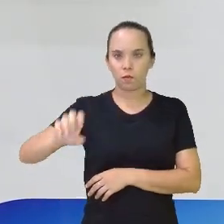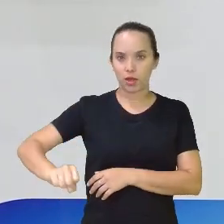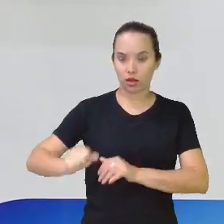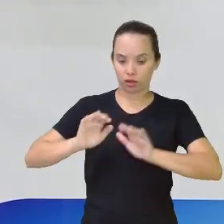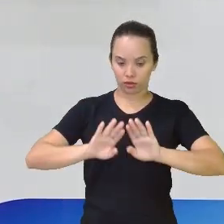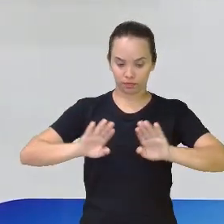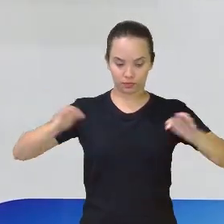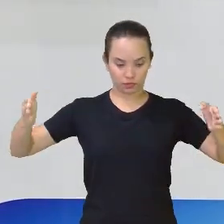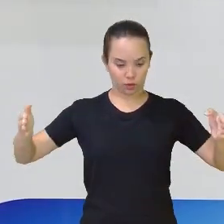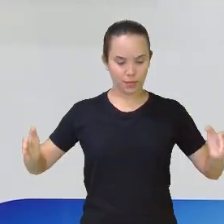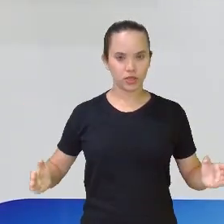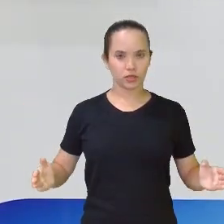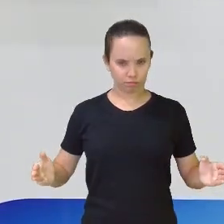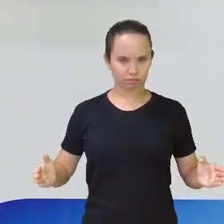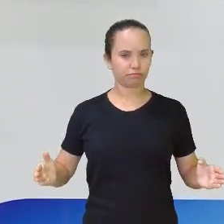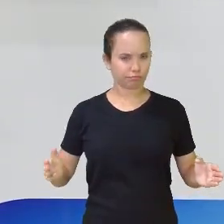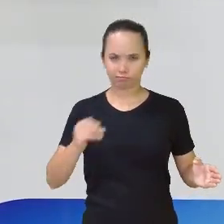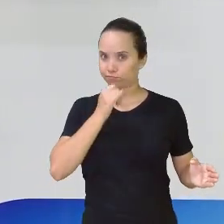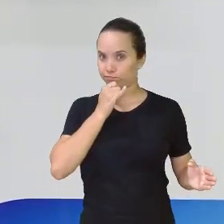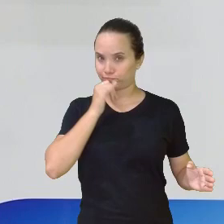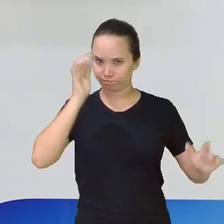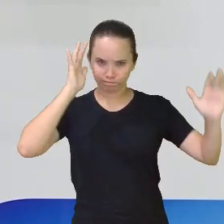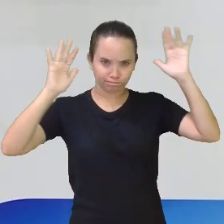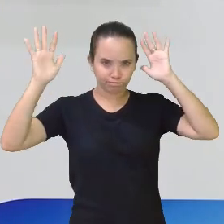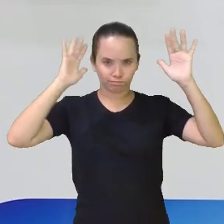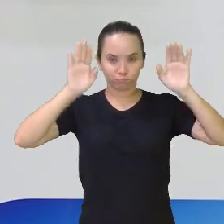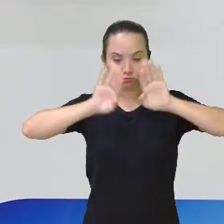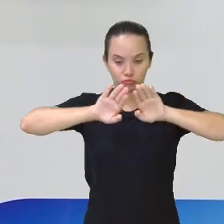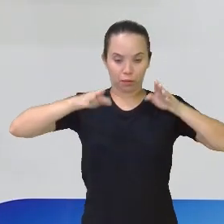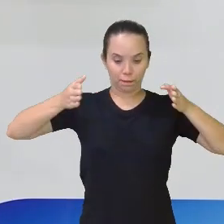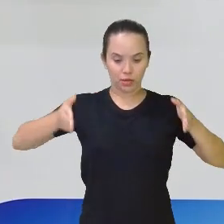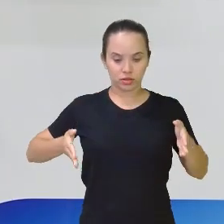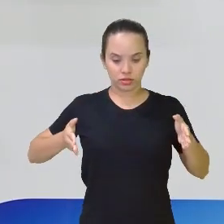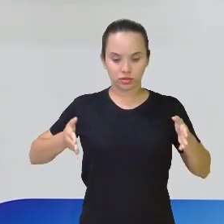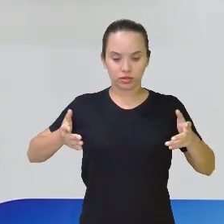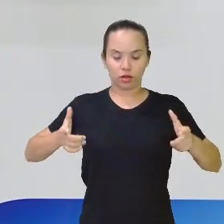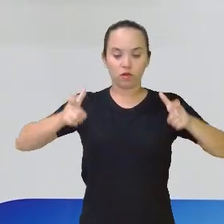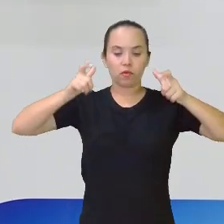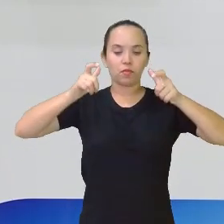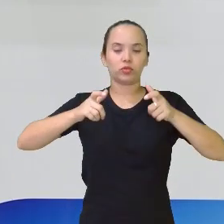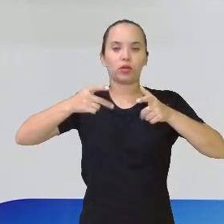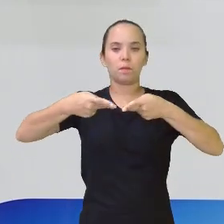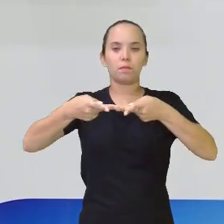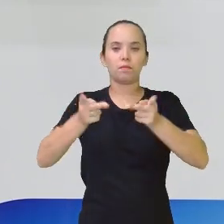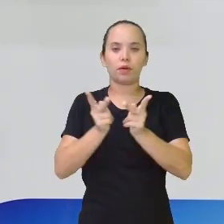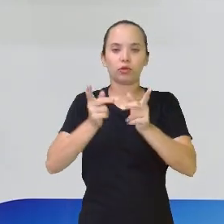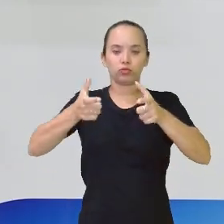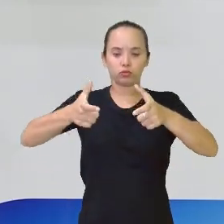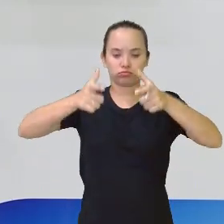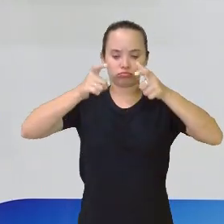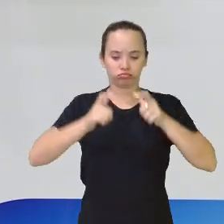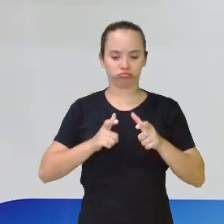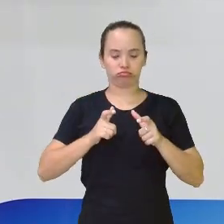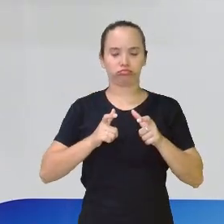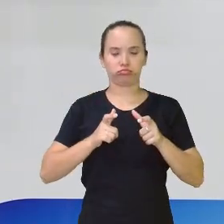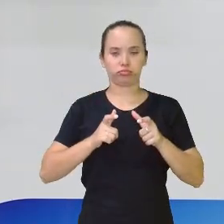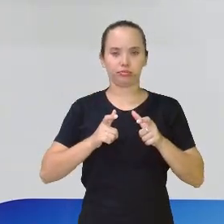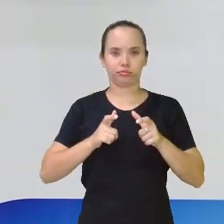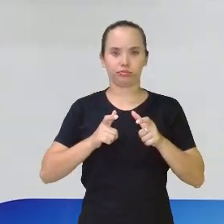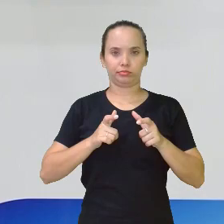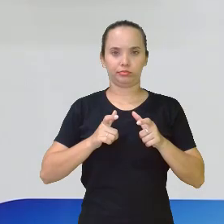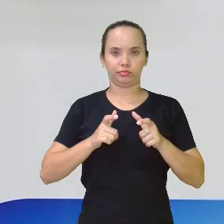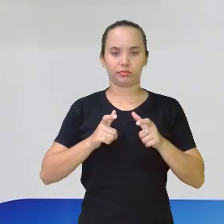uma mesa, em cima dessa mesa eu vou colocar um pires, um prato. Coloco um